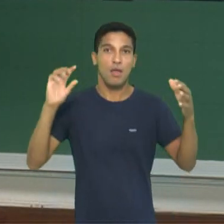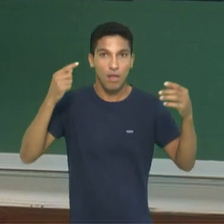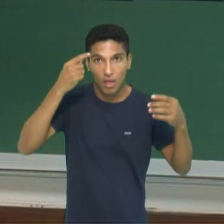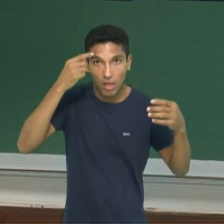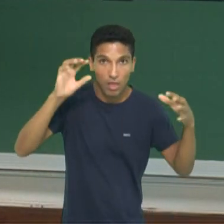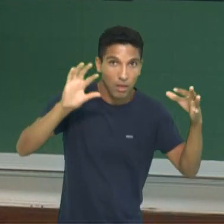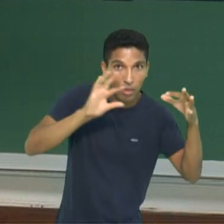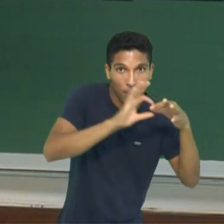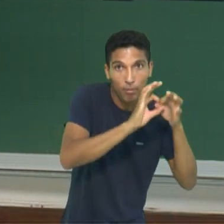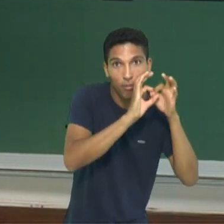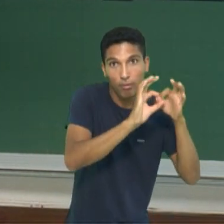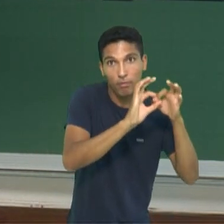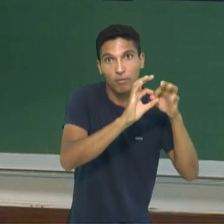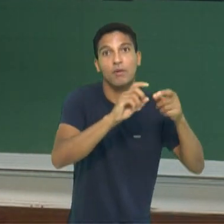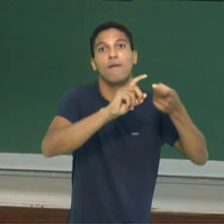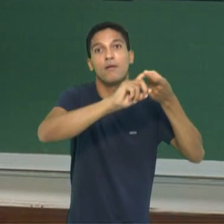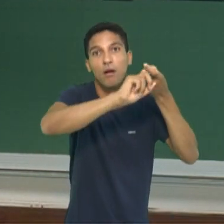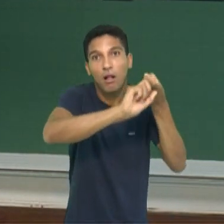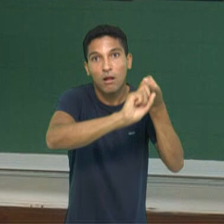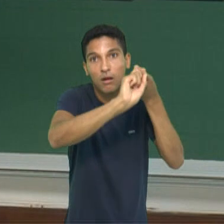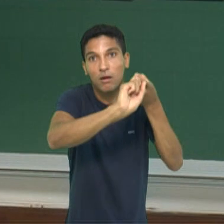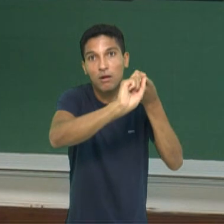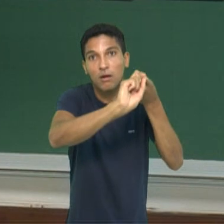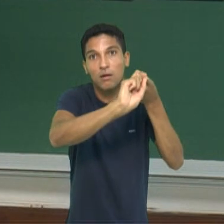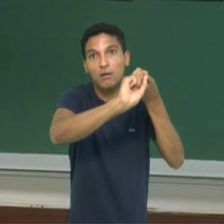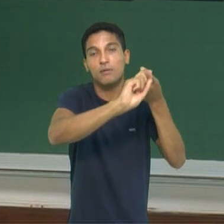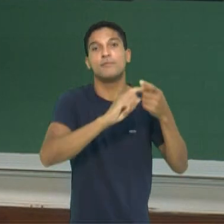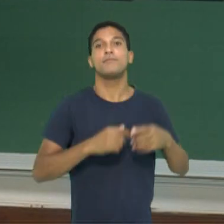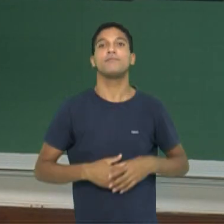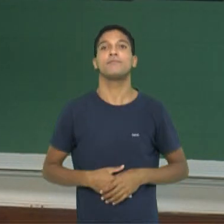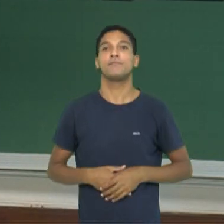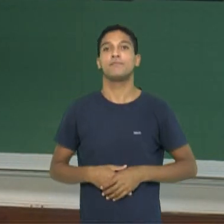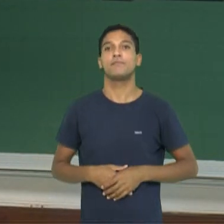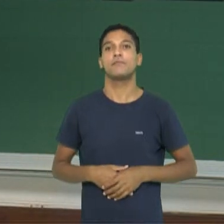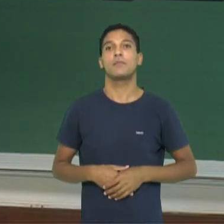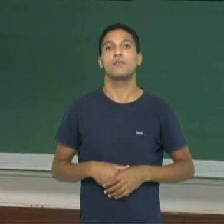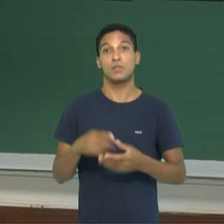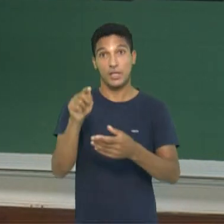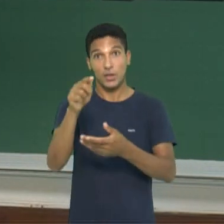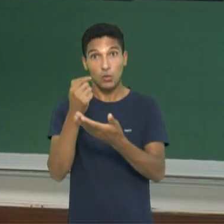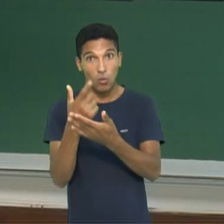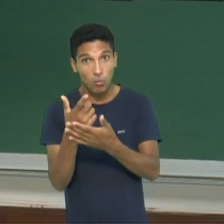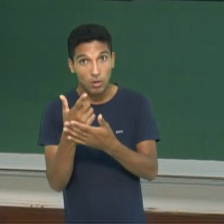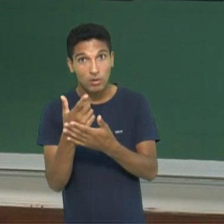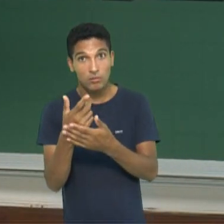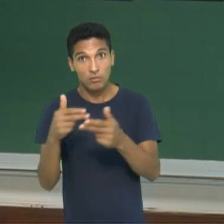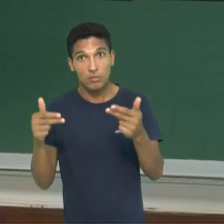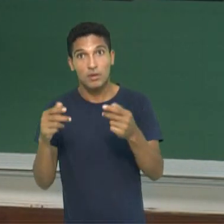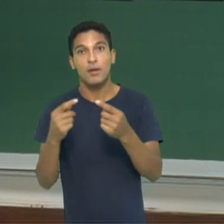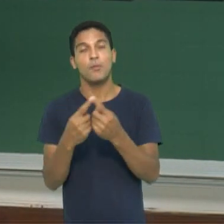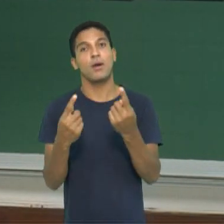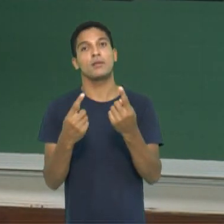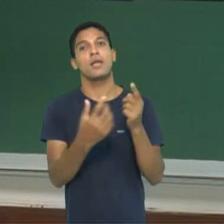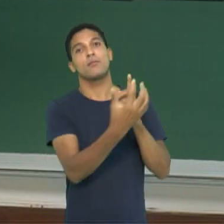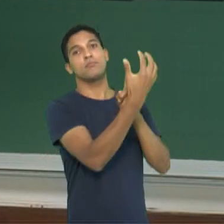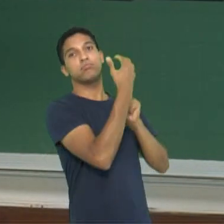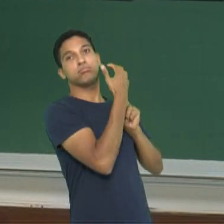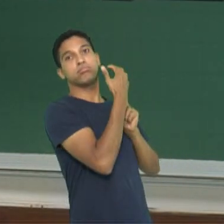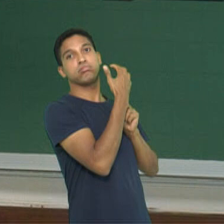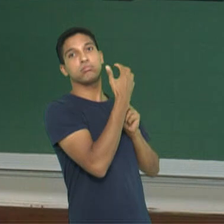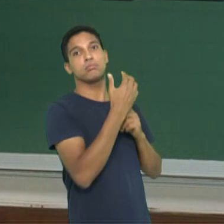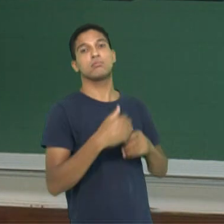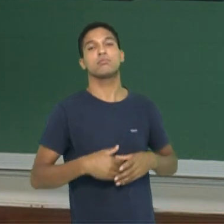um ato livre, mas você consome como uma resposta às necessidades do sistema. Isso é muito interessante da gente observar e da